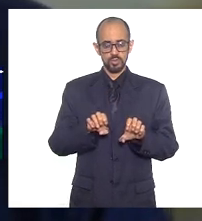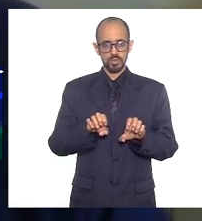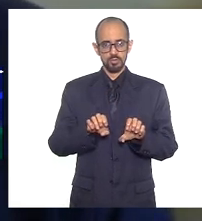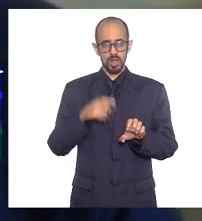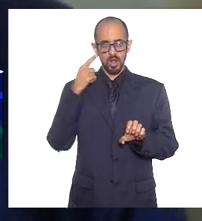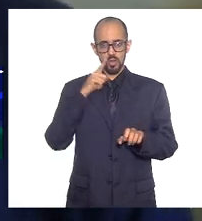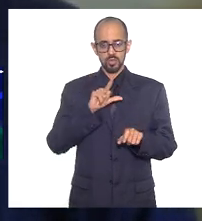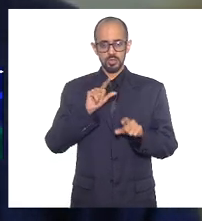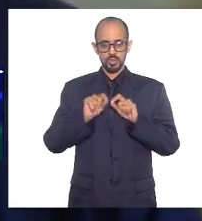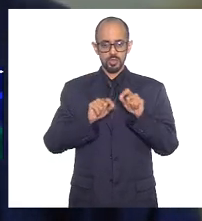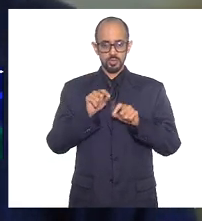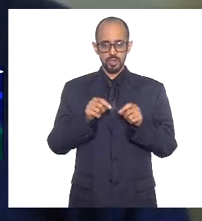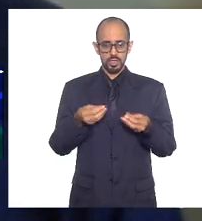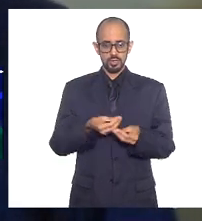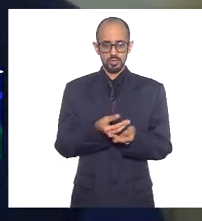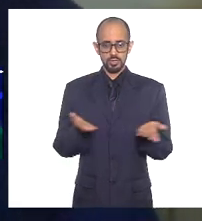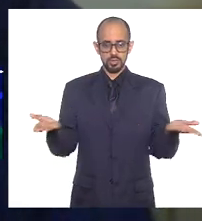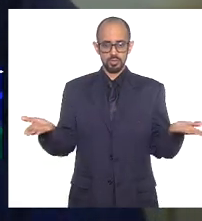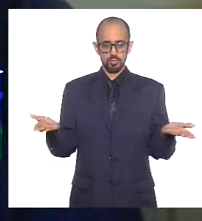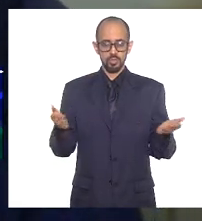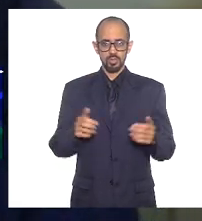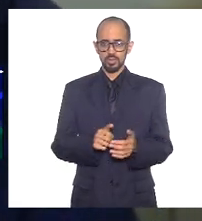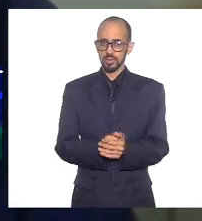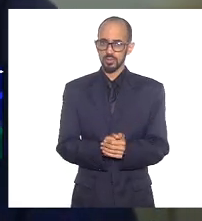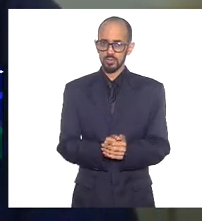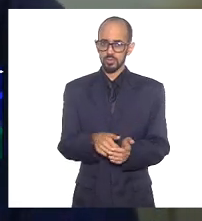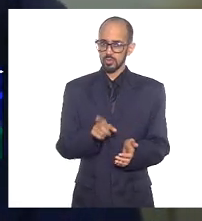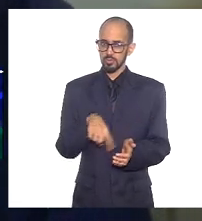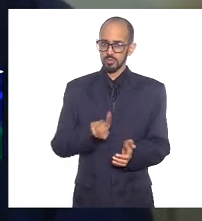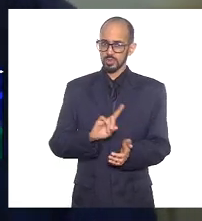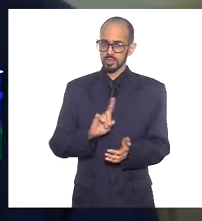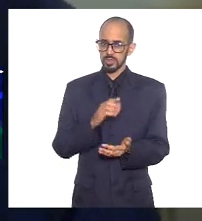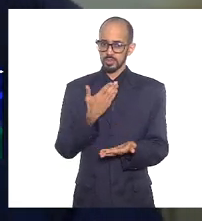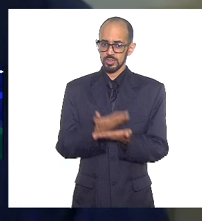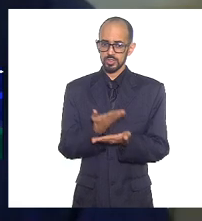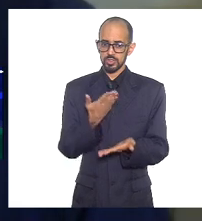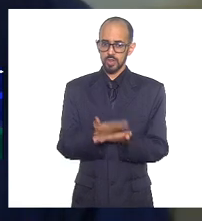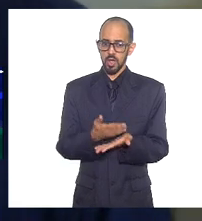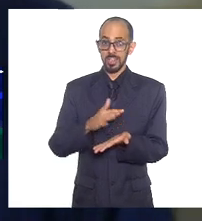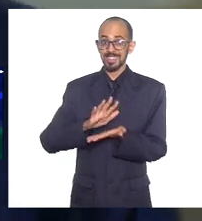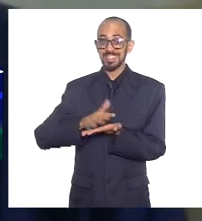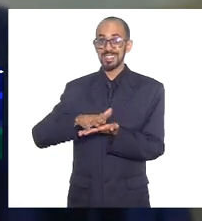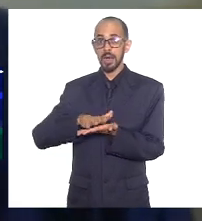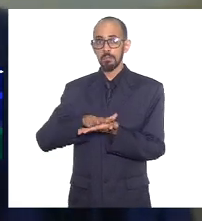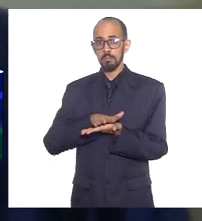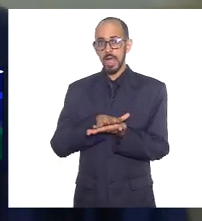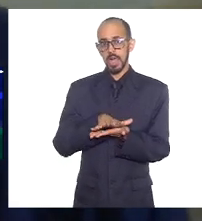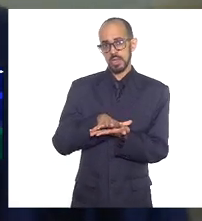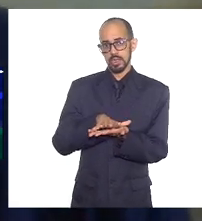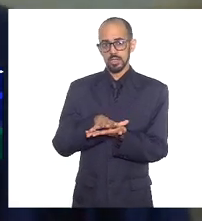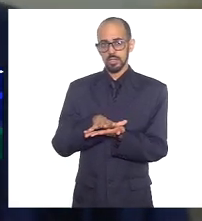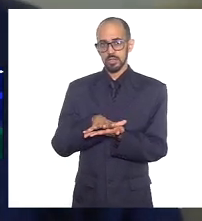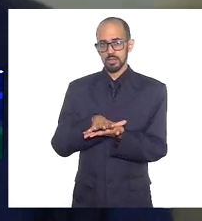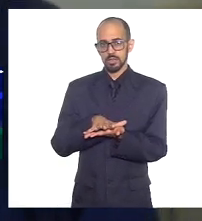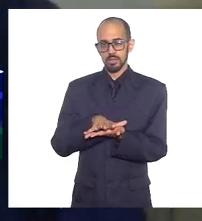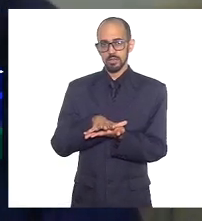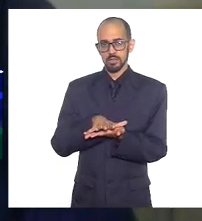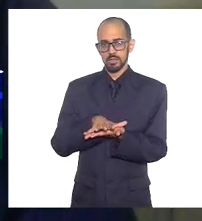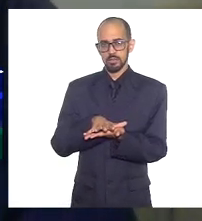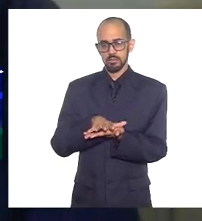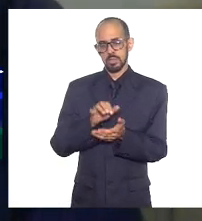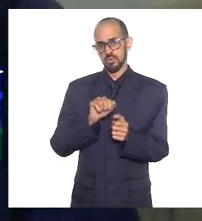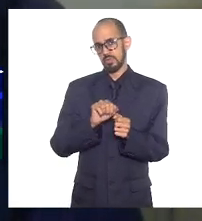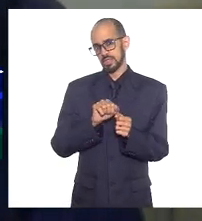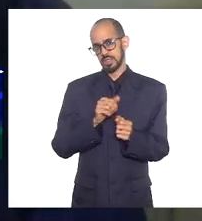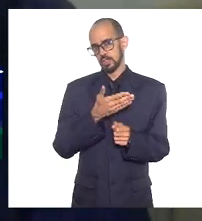fazer essa distribuição não precisava de escola de samba nenhuma isso foi um